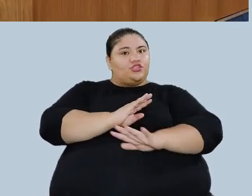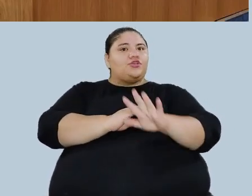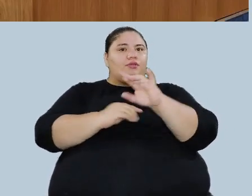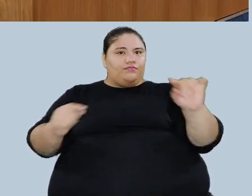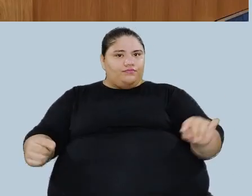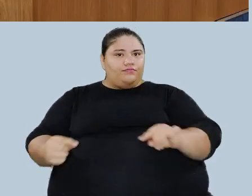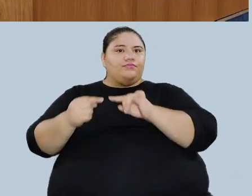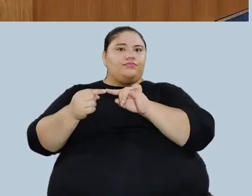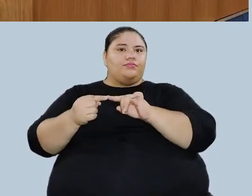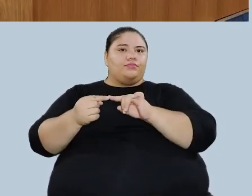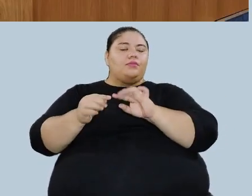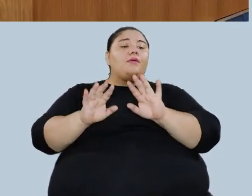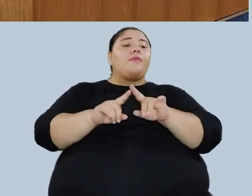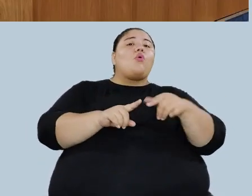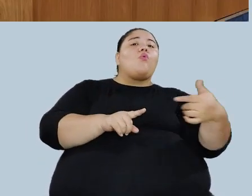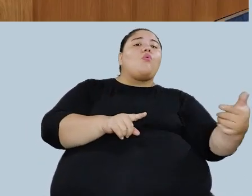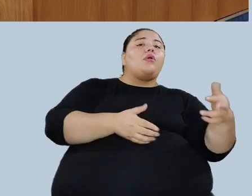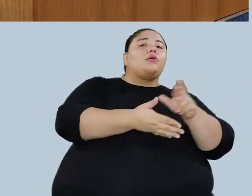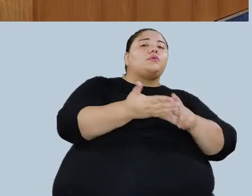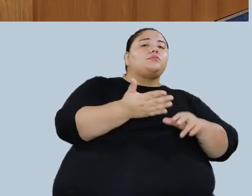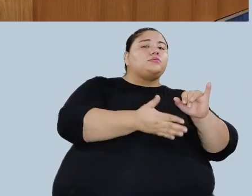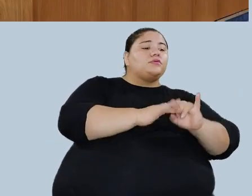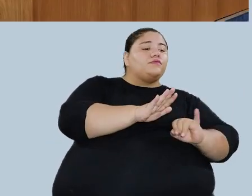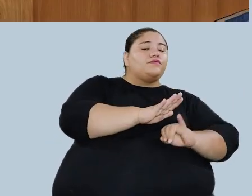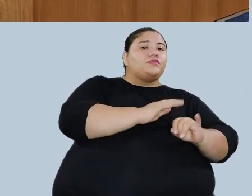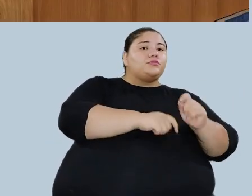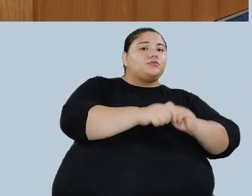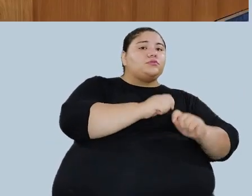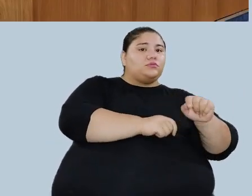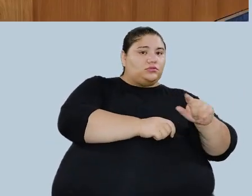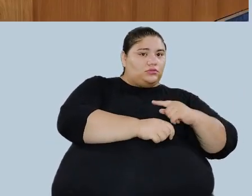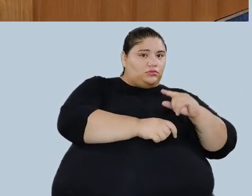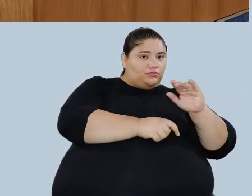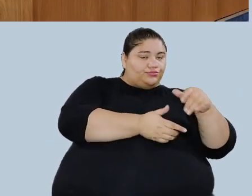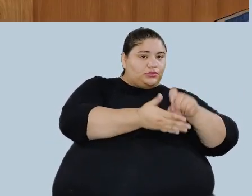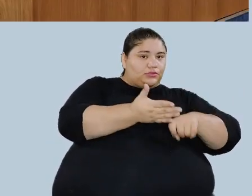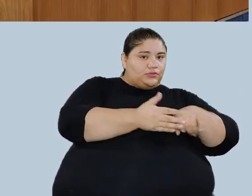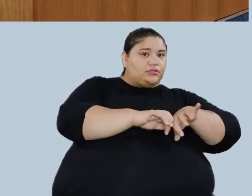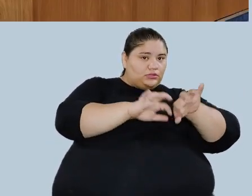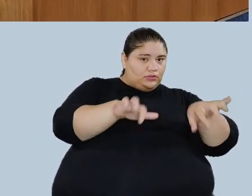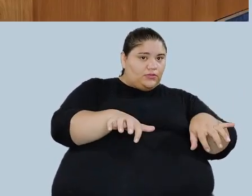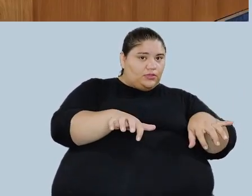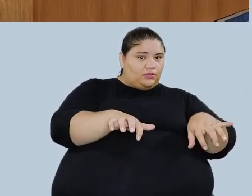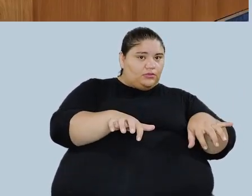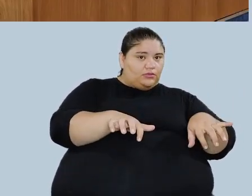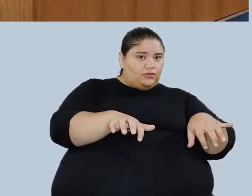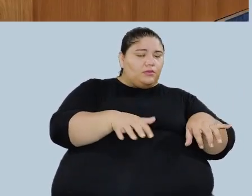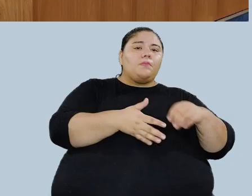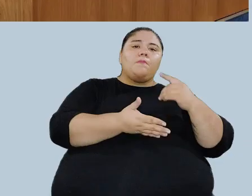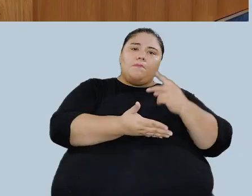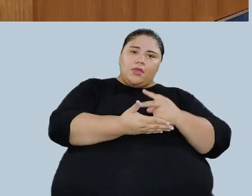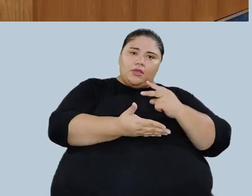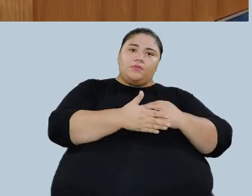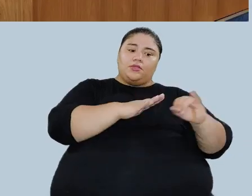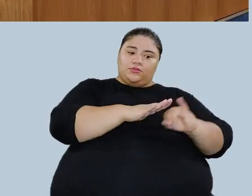então, as demais receitas da instituição financeira, elas terão, então, tratamento tributário separado. Uhum. A mesma instituição